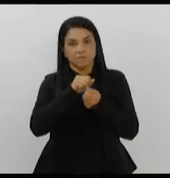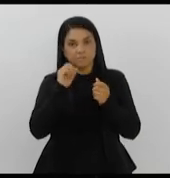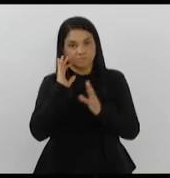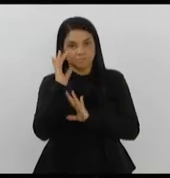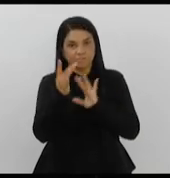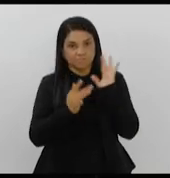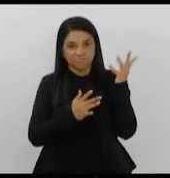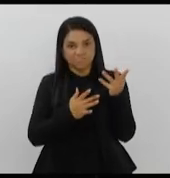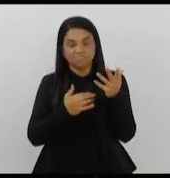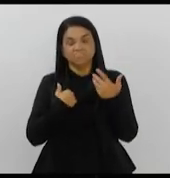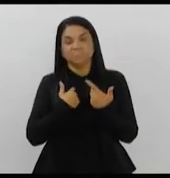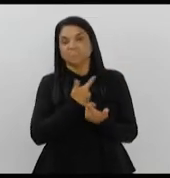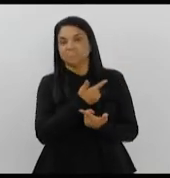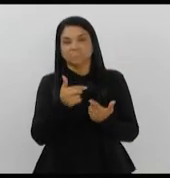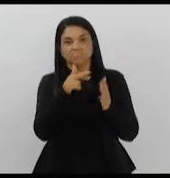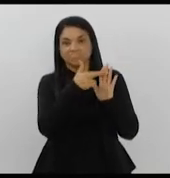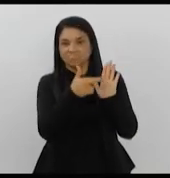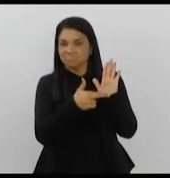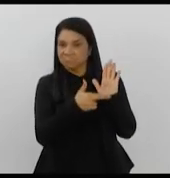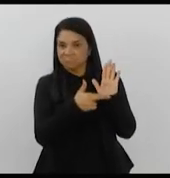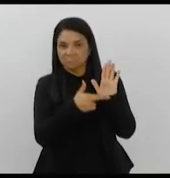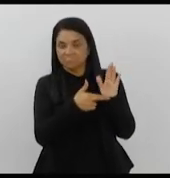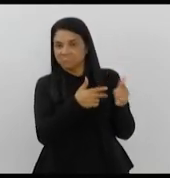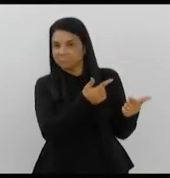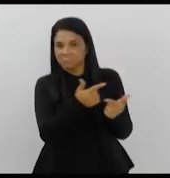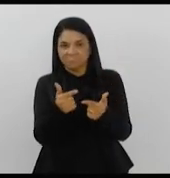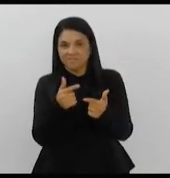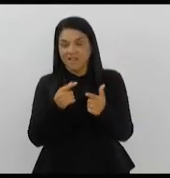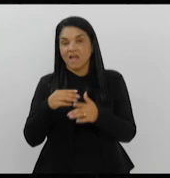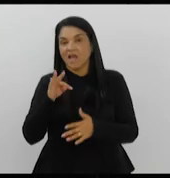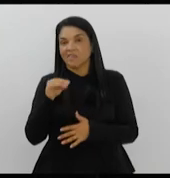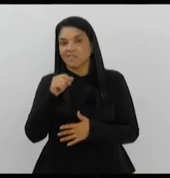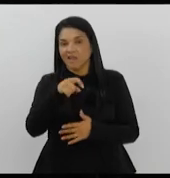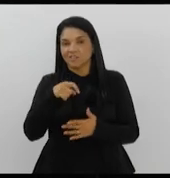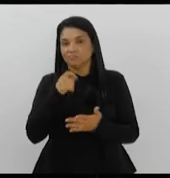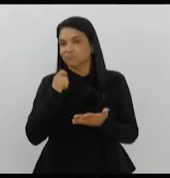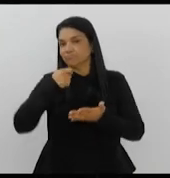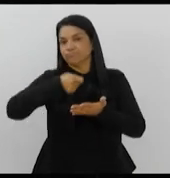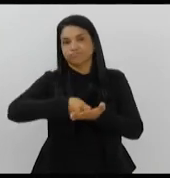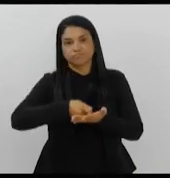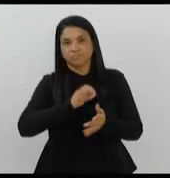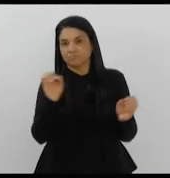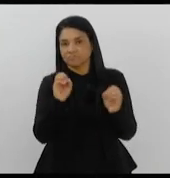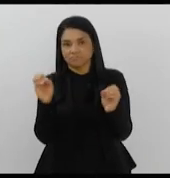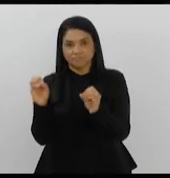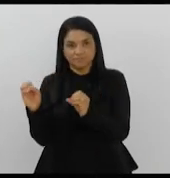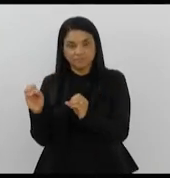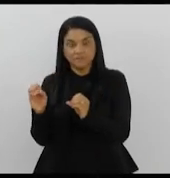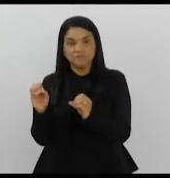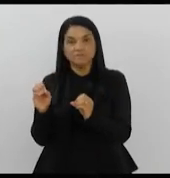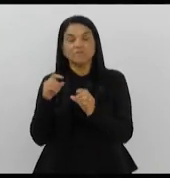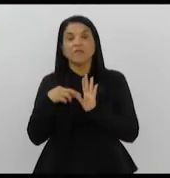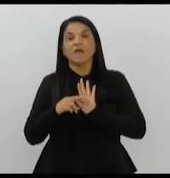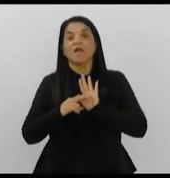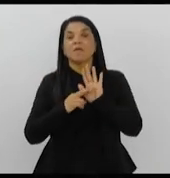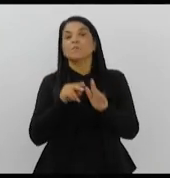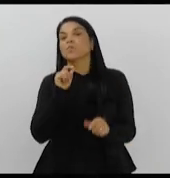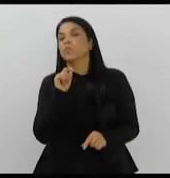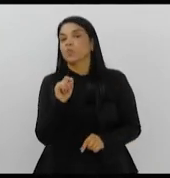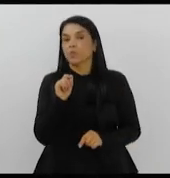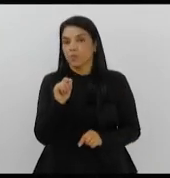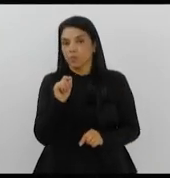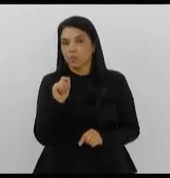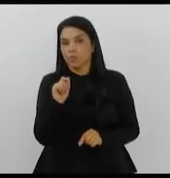a matéria e a taxa não é cobrada. Isso representa dizer